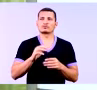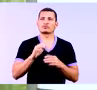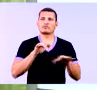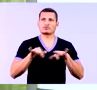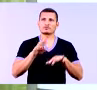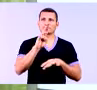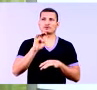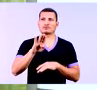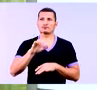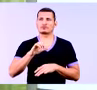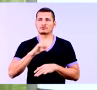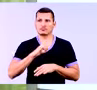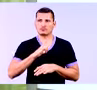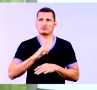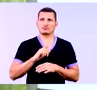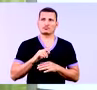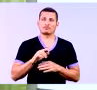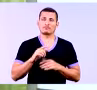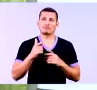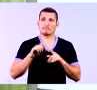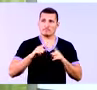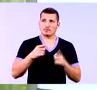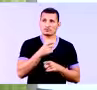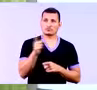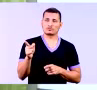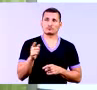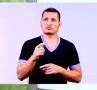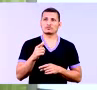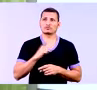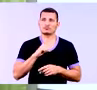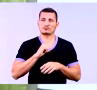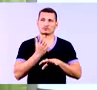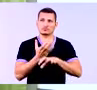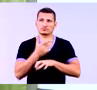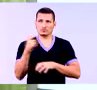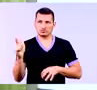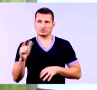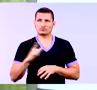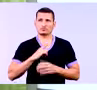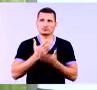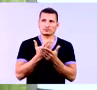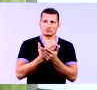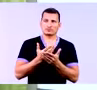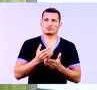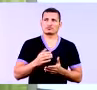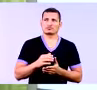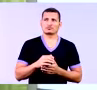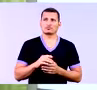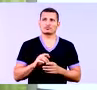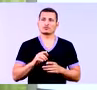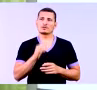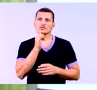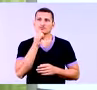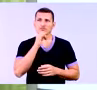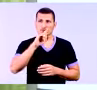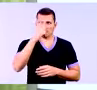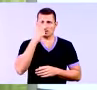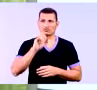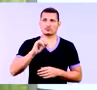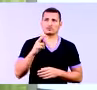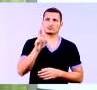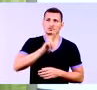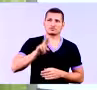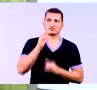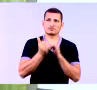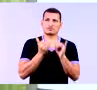tratar desse assunto. Porém, os dados ou os modelos principais criados ou utilizados na internet, todos